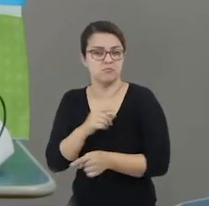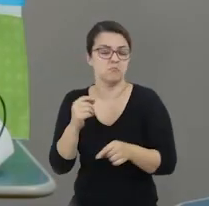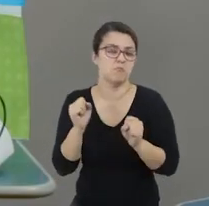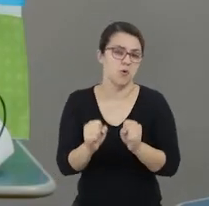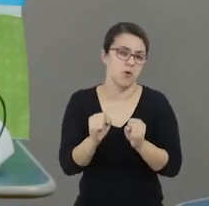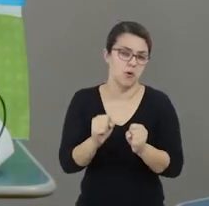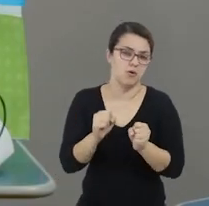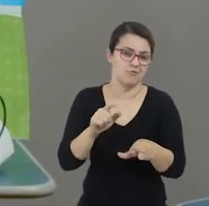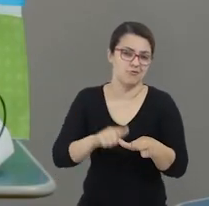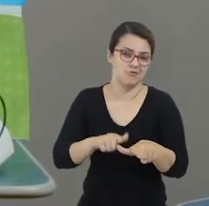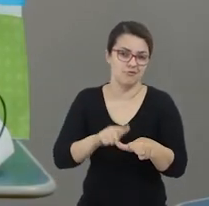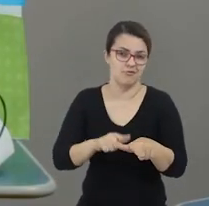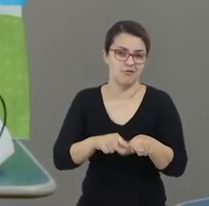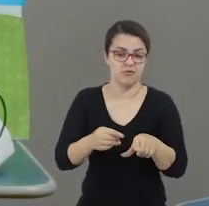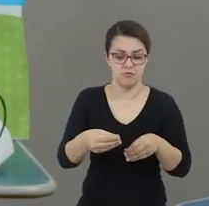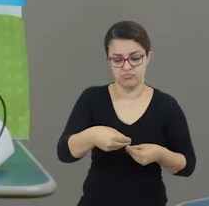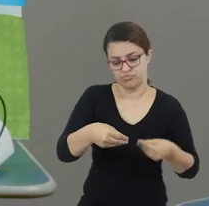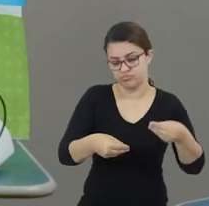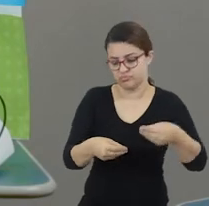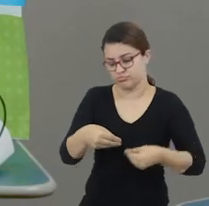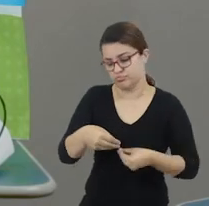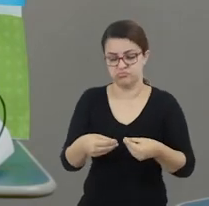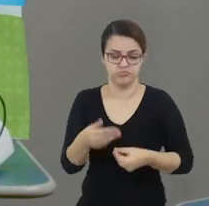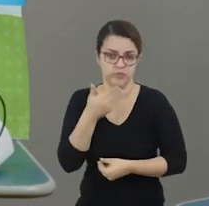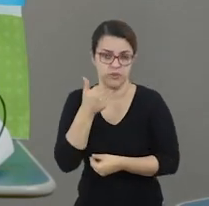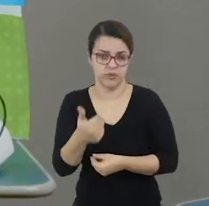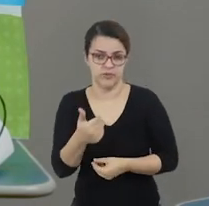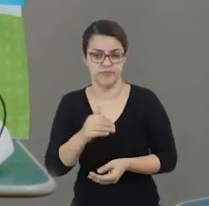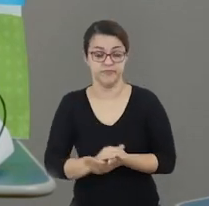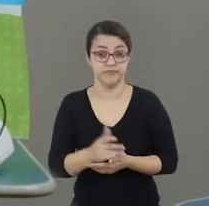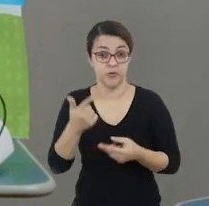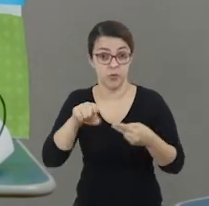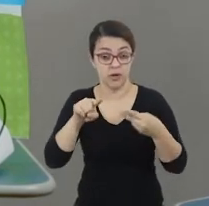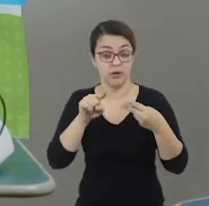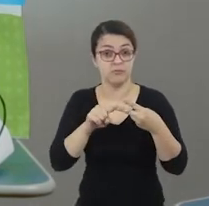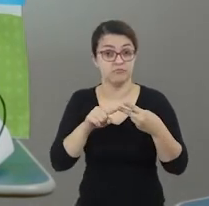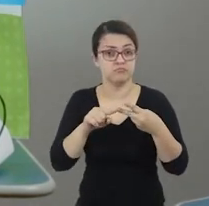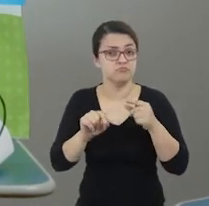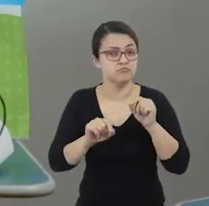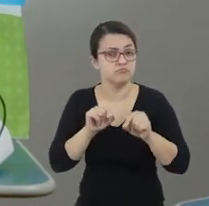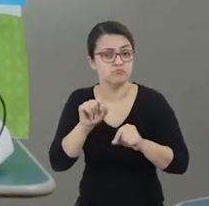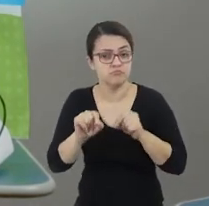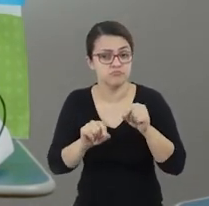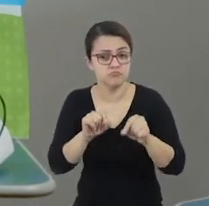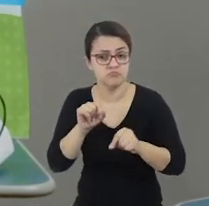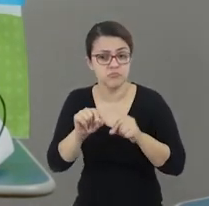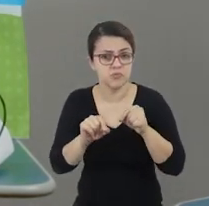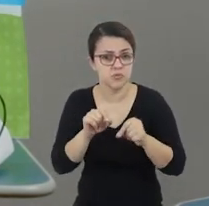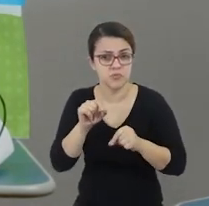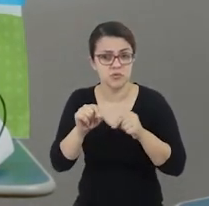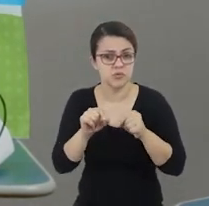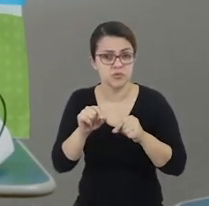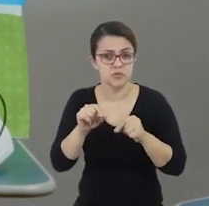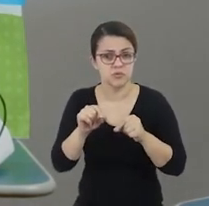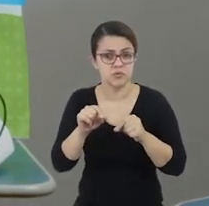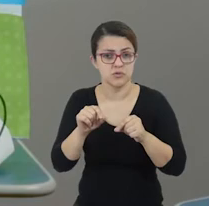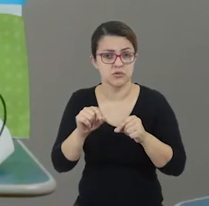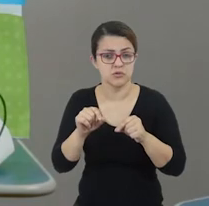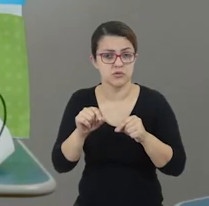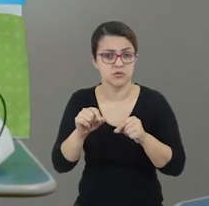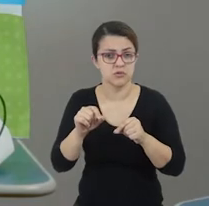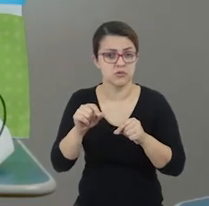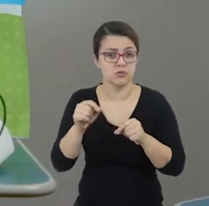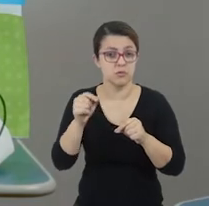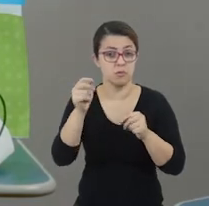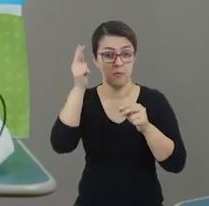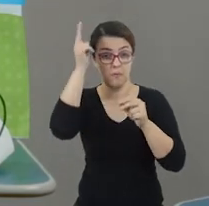móveis também, aí você vai trabalhar do jeito que você achar melhor com a sua criança. Outra pergunta: o que o Batman usa no rosto e